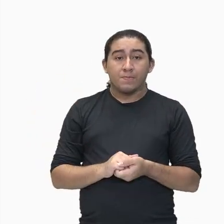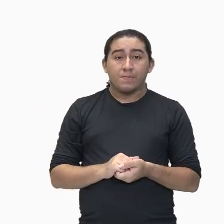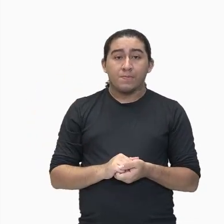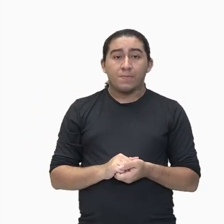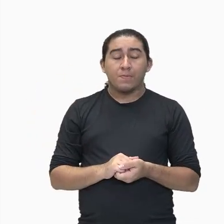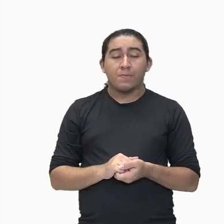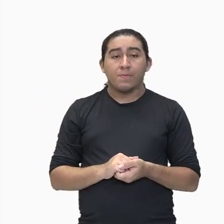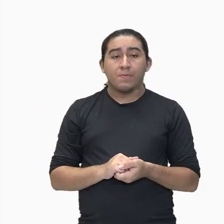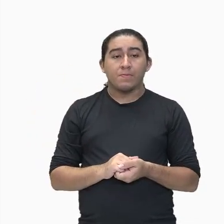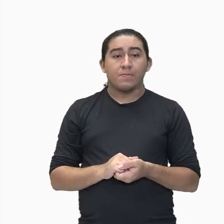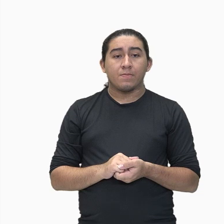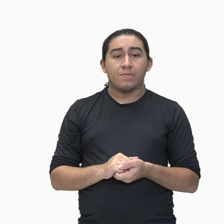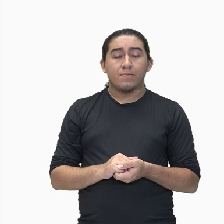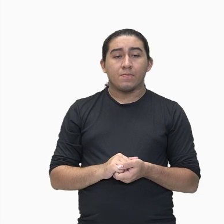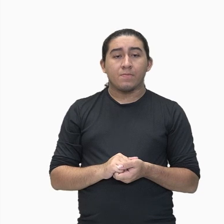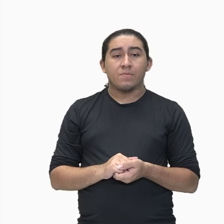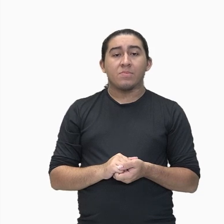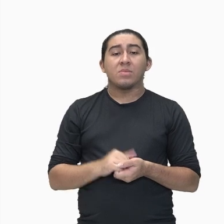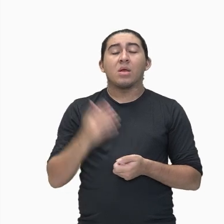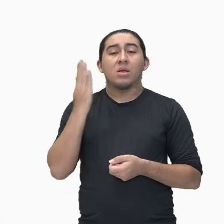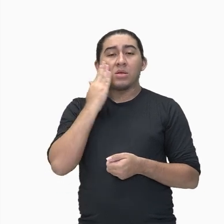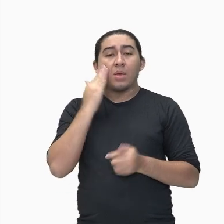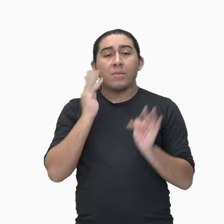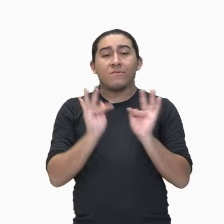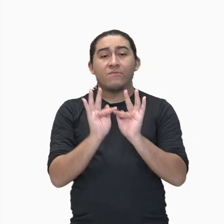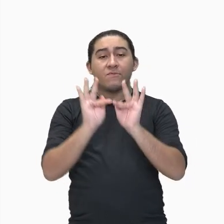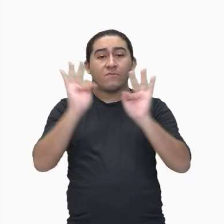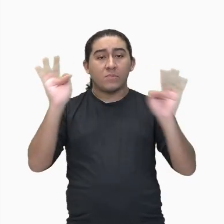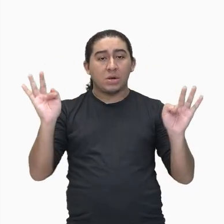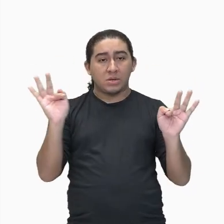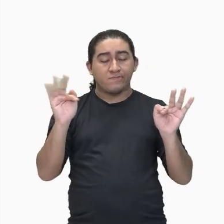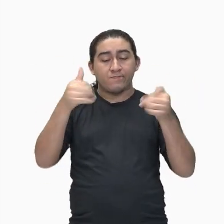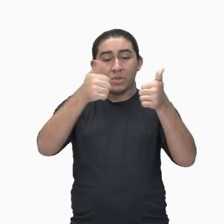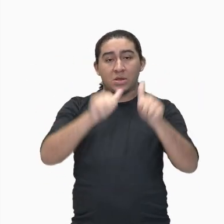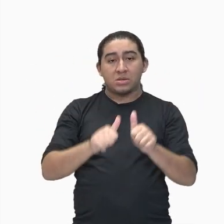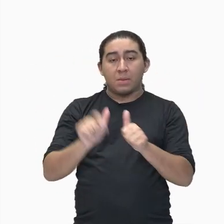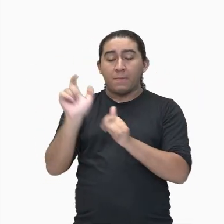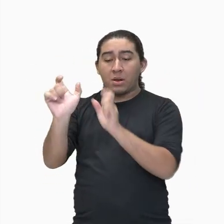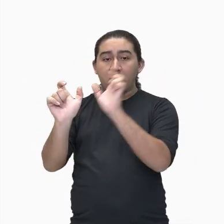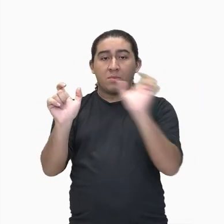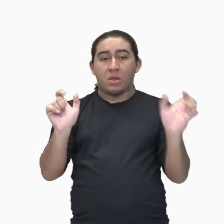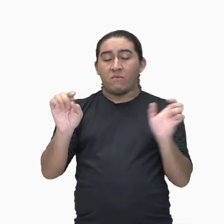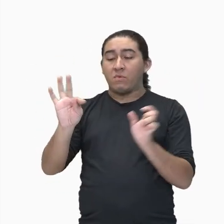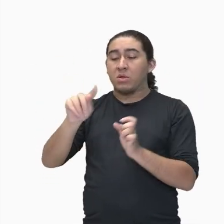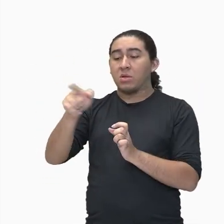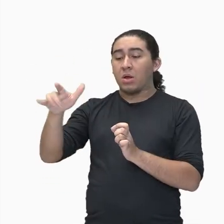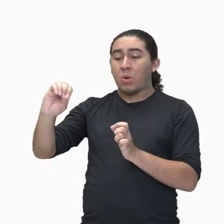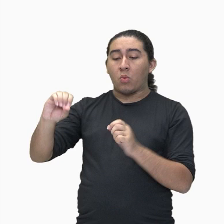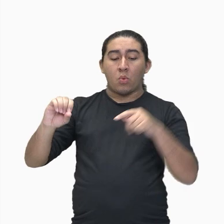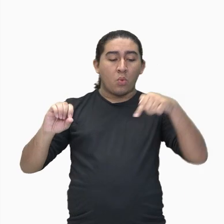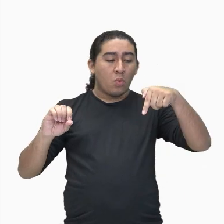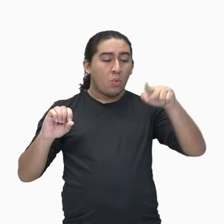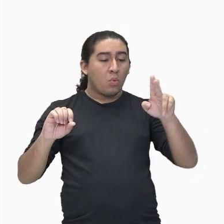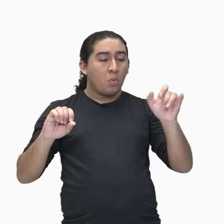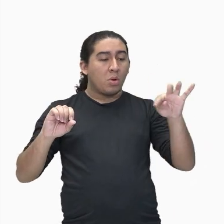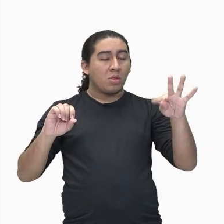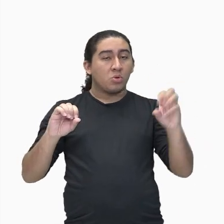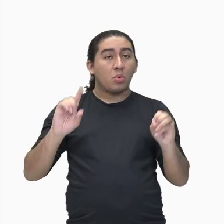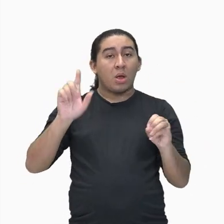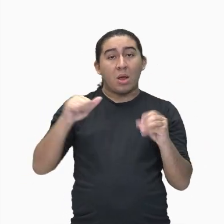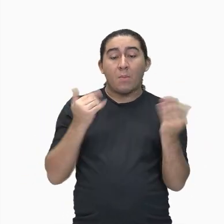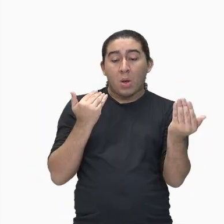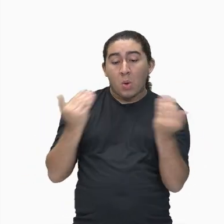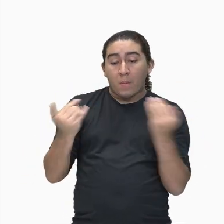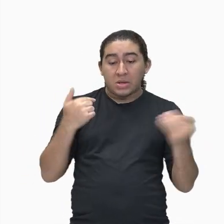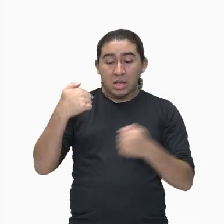é o sujeito, tão sem graça quanto a top model. Então, eu estou fazendo uma comparação, eu e a